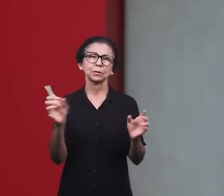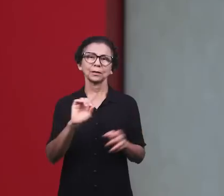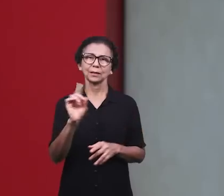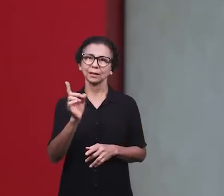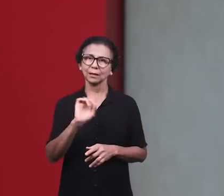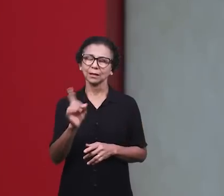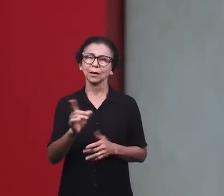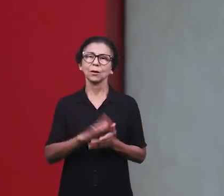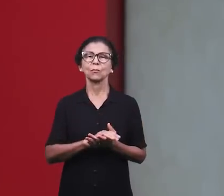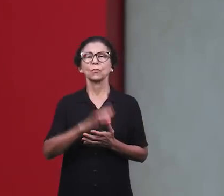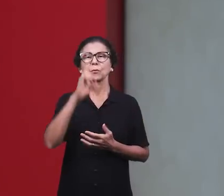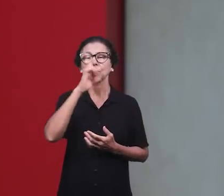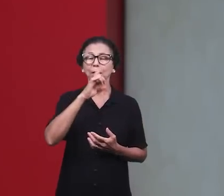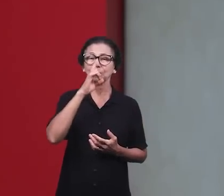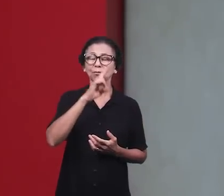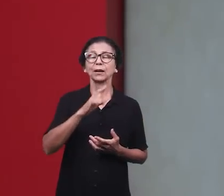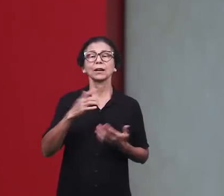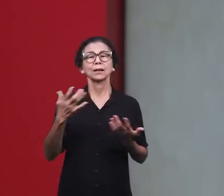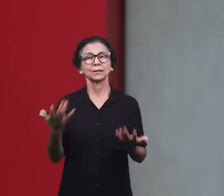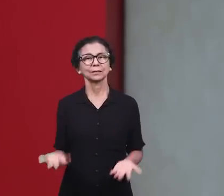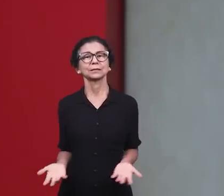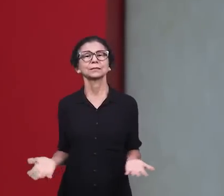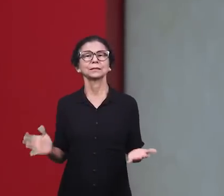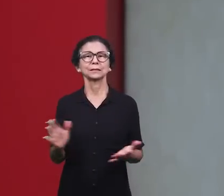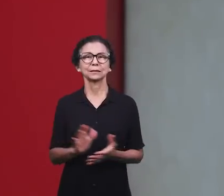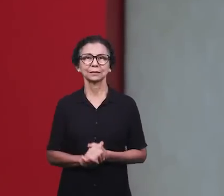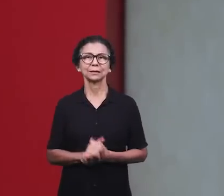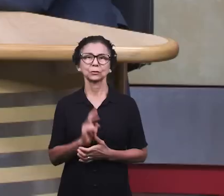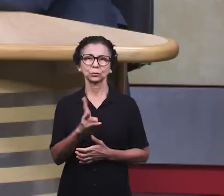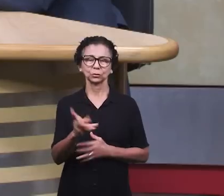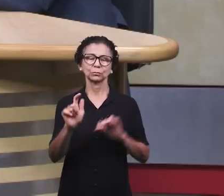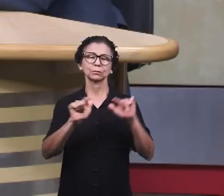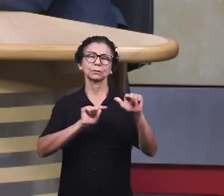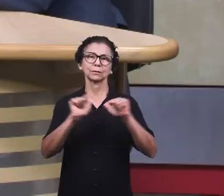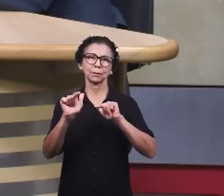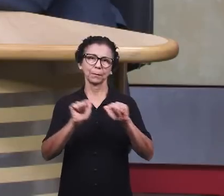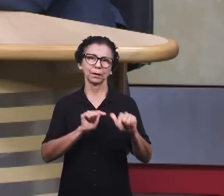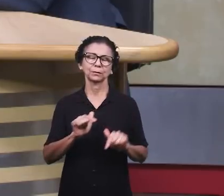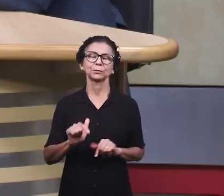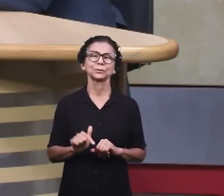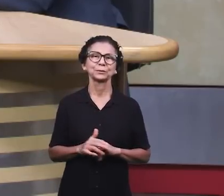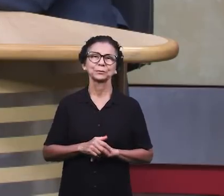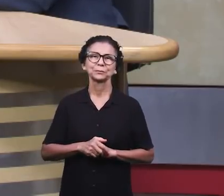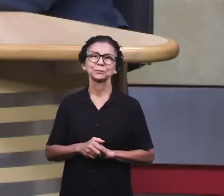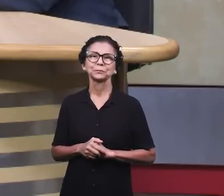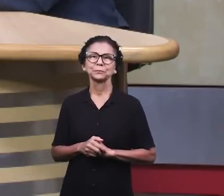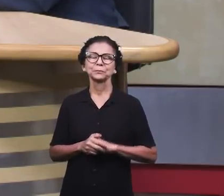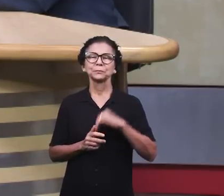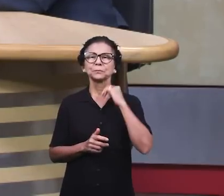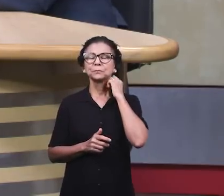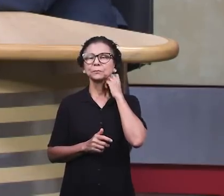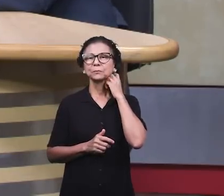Senhor, sabendo que o Senhor cumpriria a sua promessa. É notável também um aspecto, é que